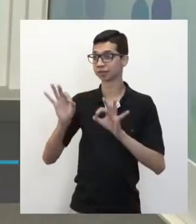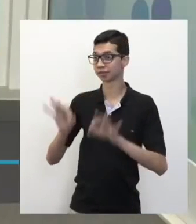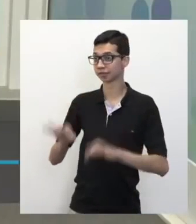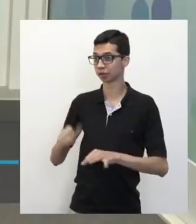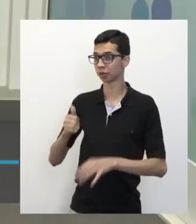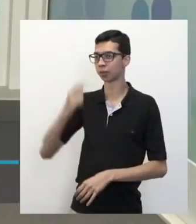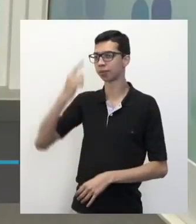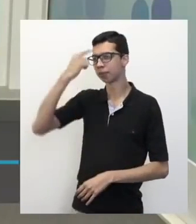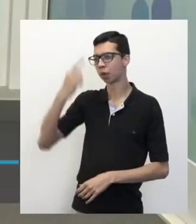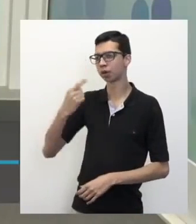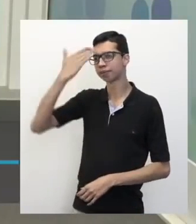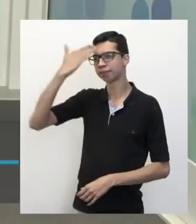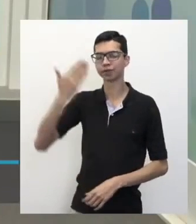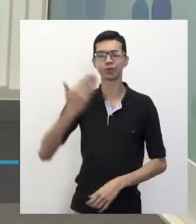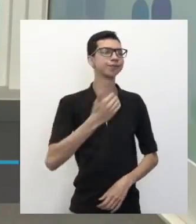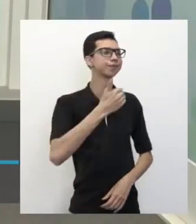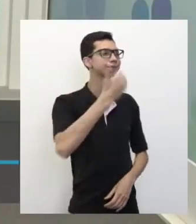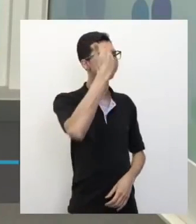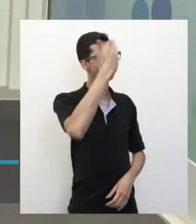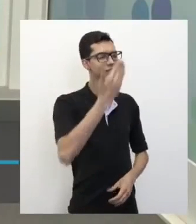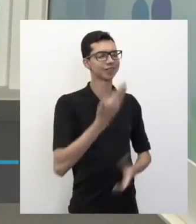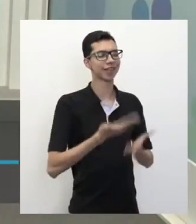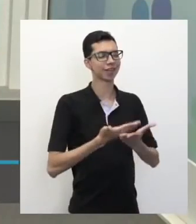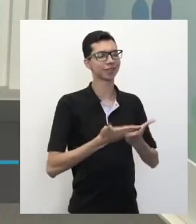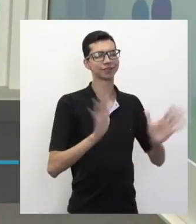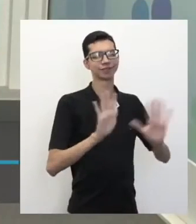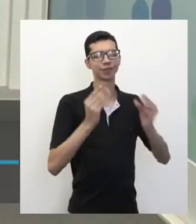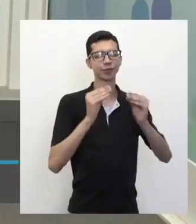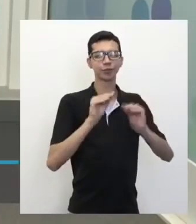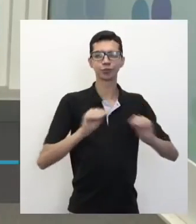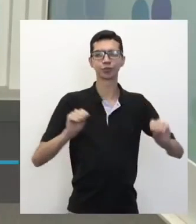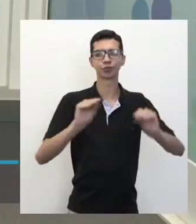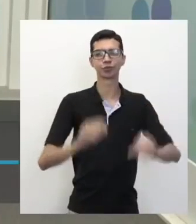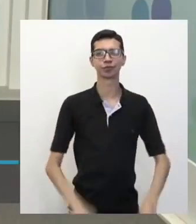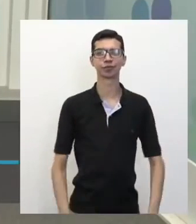Mônica. Pela aula. Até mais, Beijo. gente. Beijo.